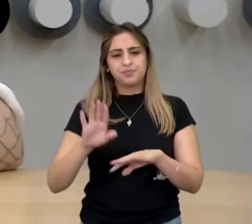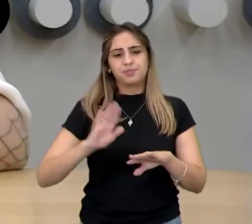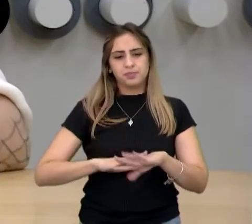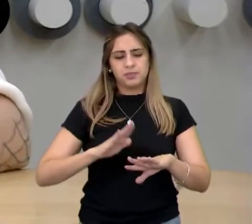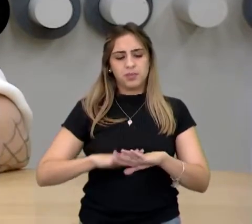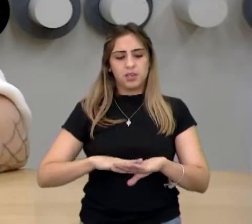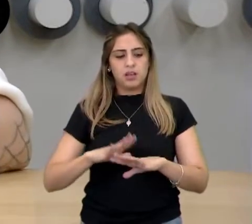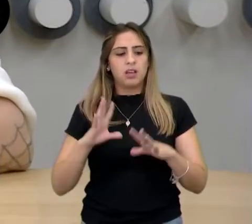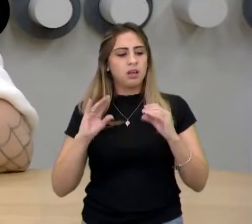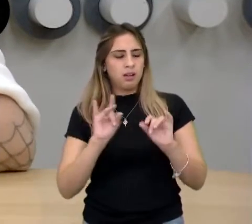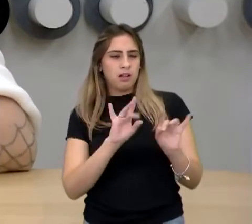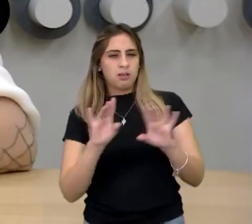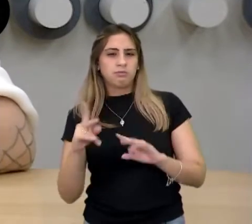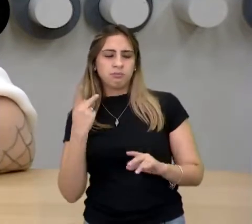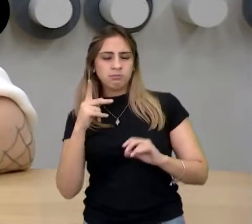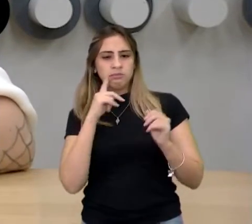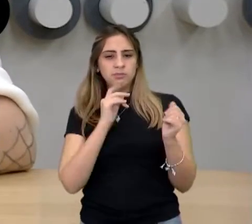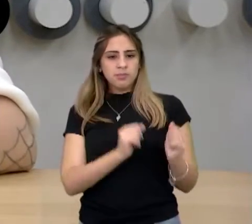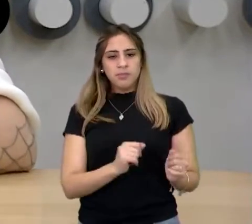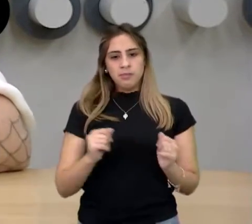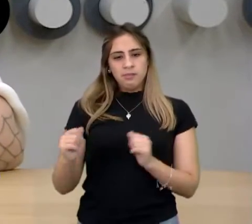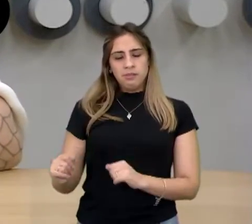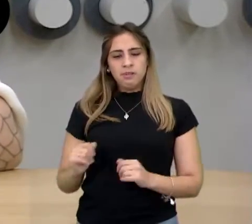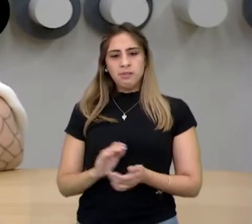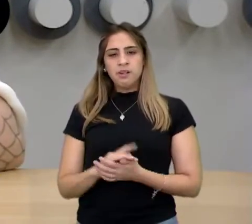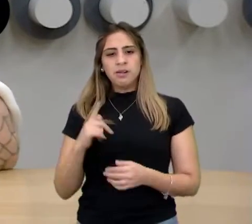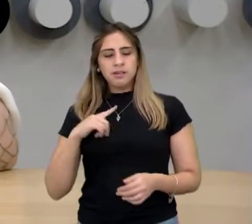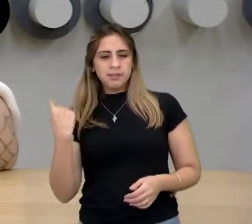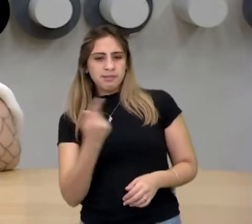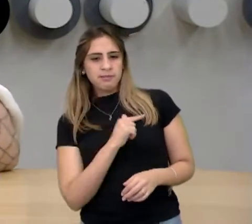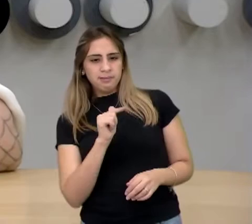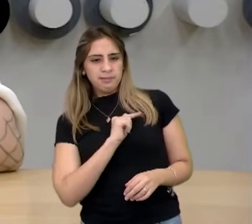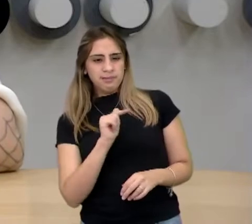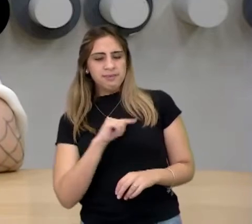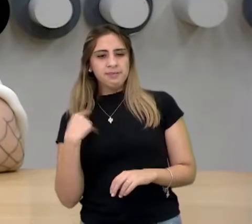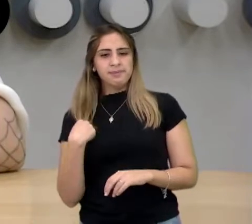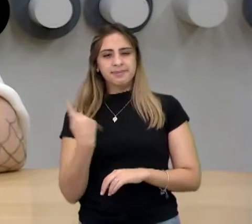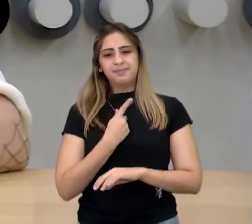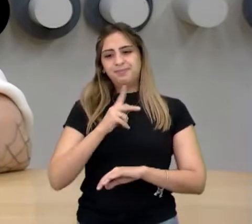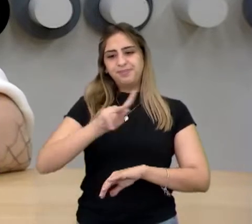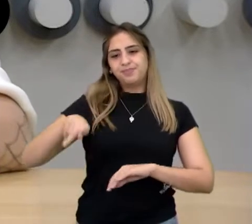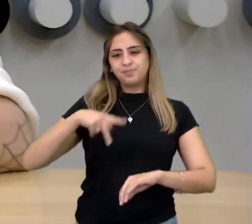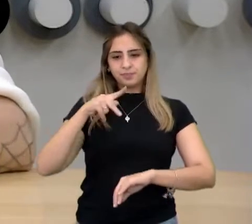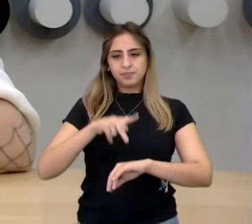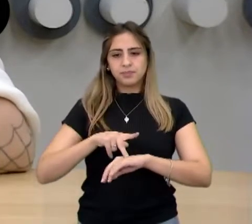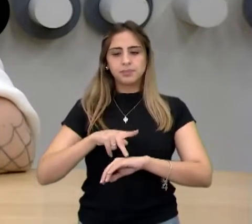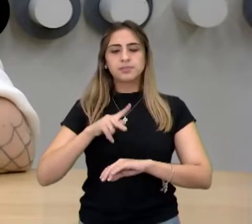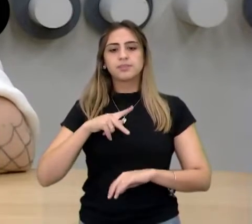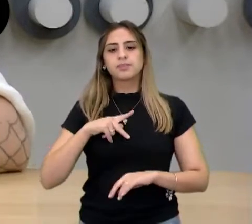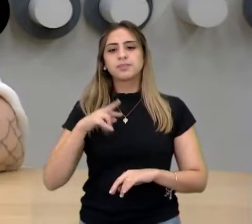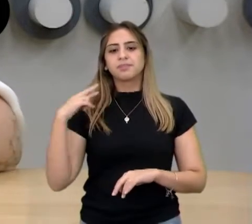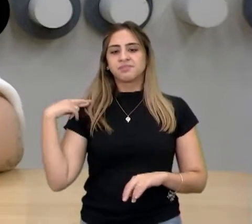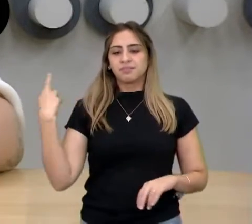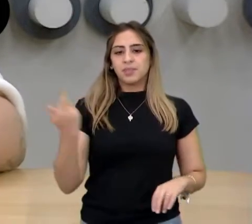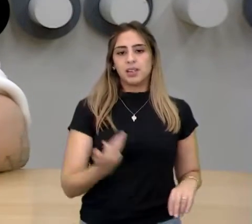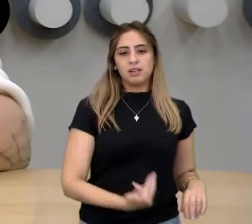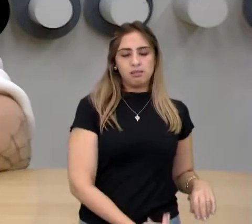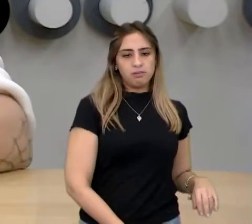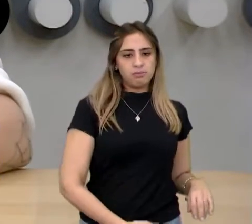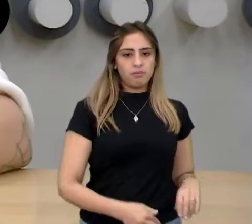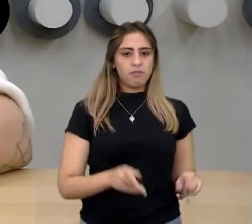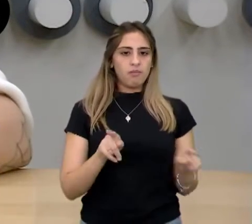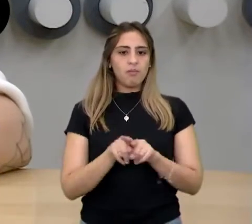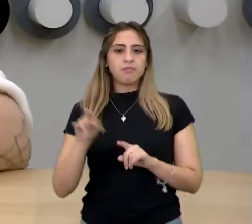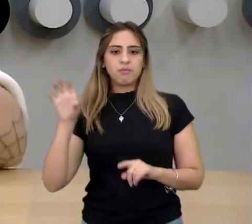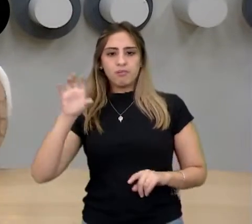ali cada um dos poderes que a gente tem aqui no nosso país, uma república federativa composta por